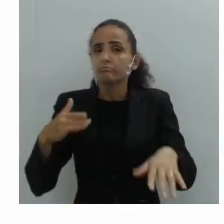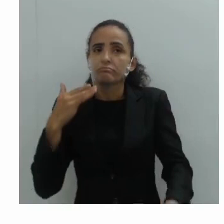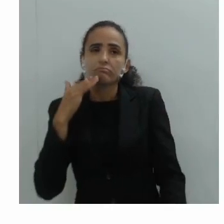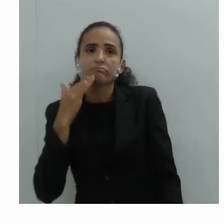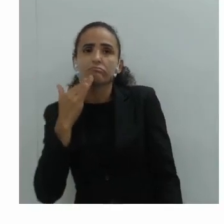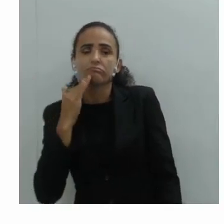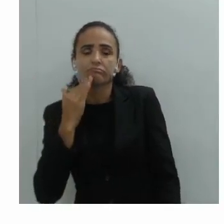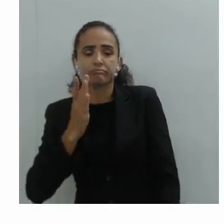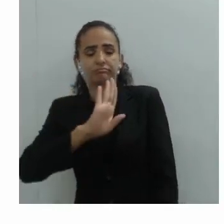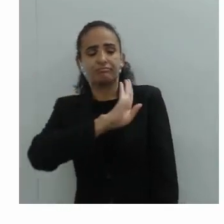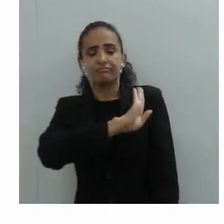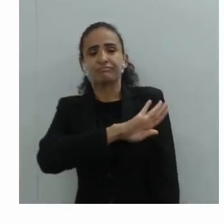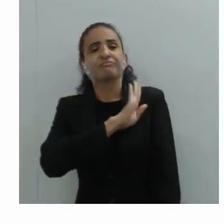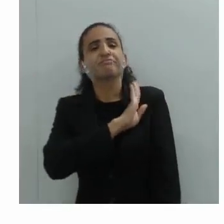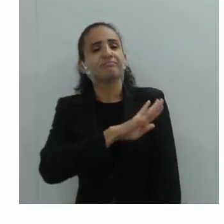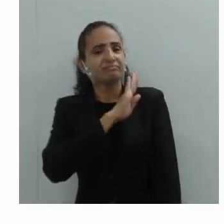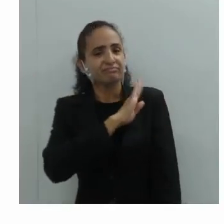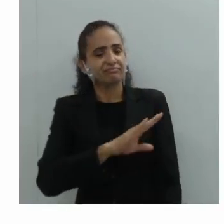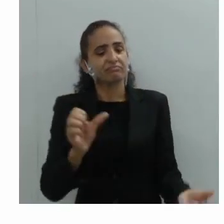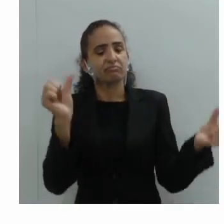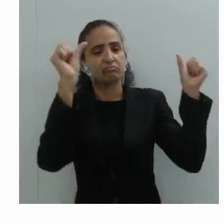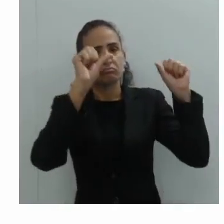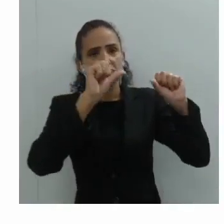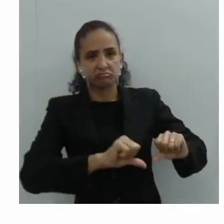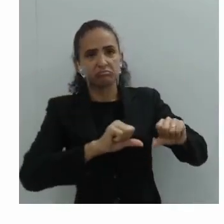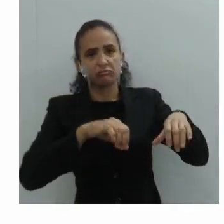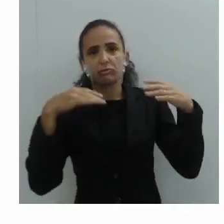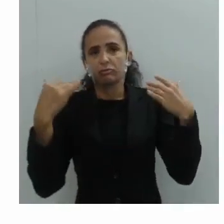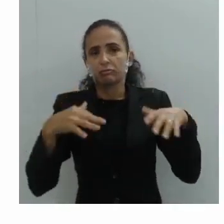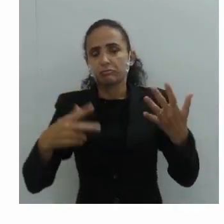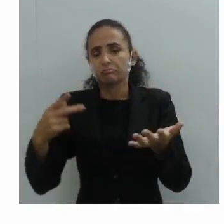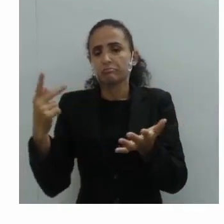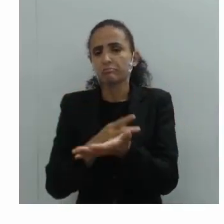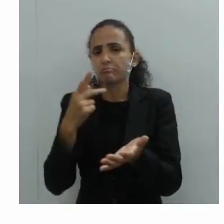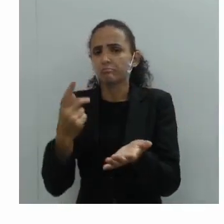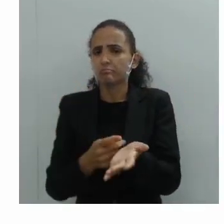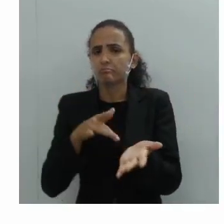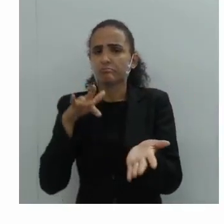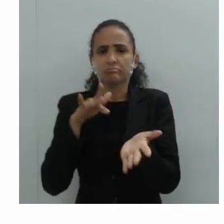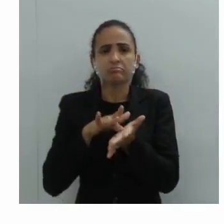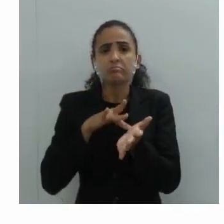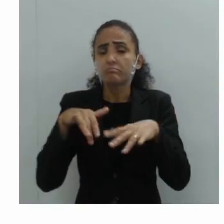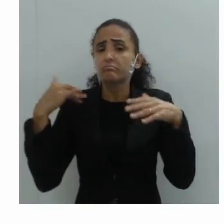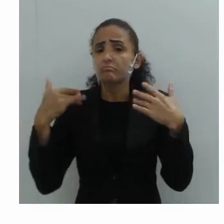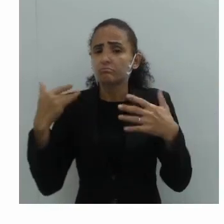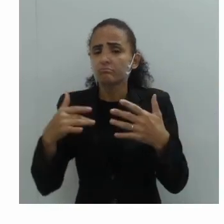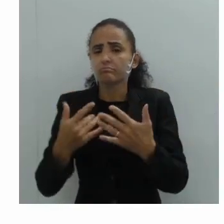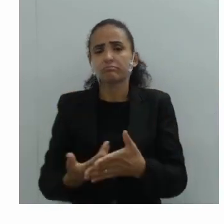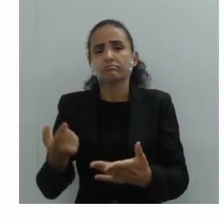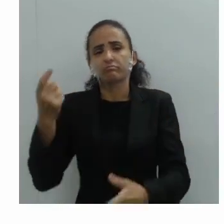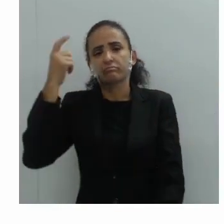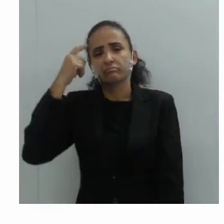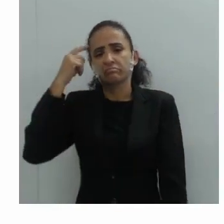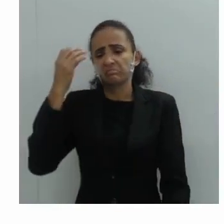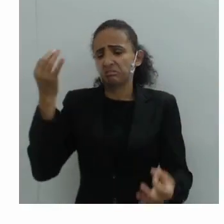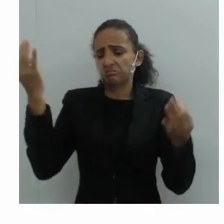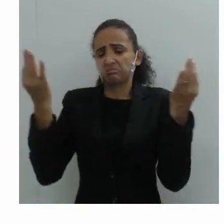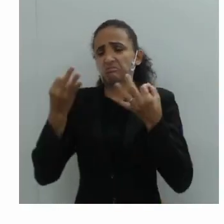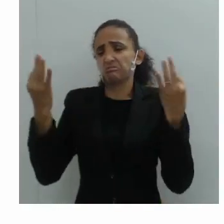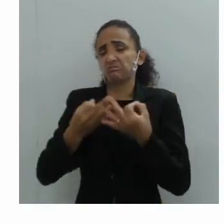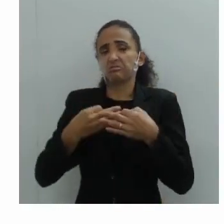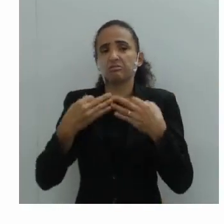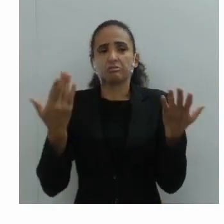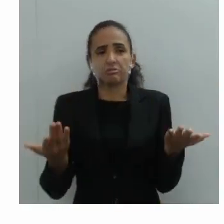é o preconceito, que o deixa insano no engano e ainda se acha perfeito,